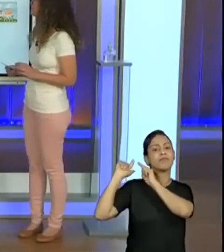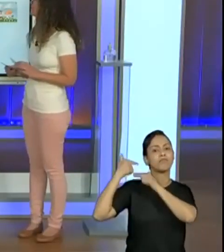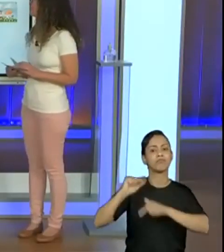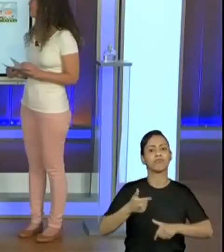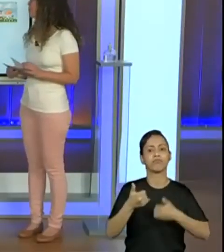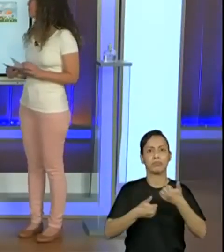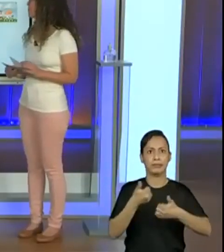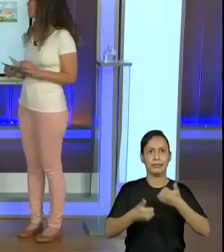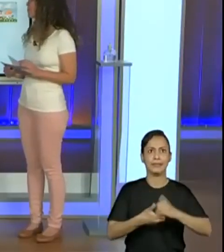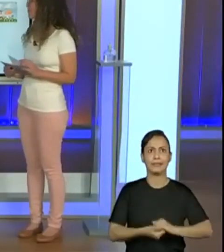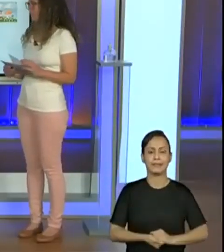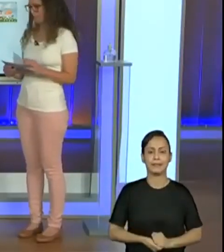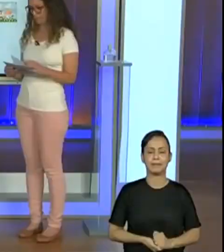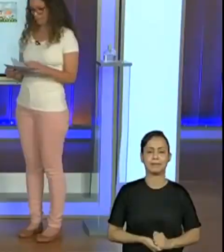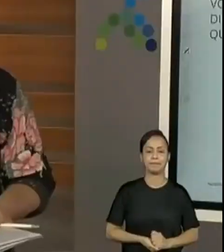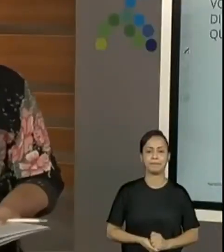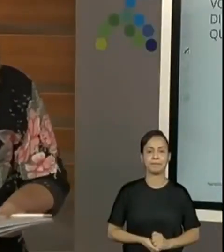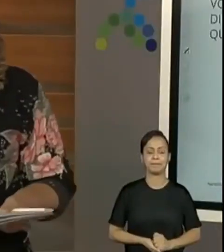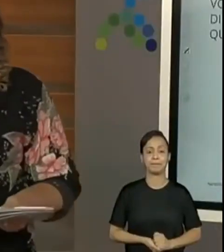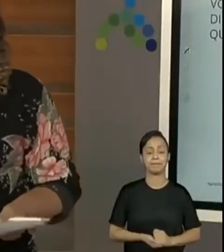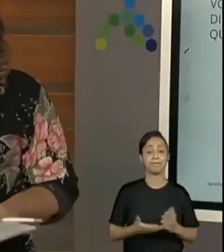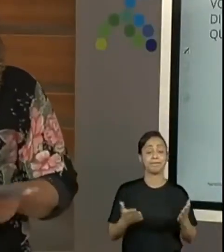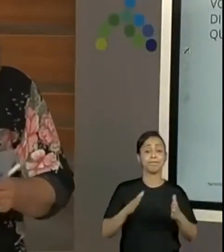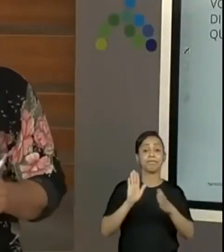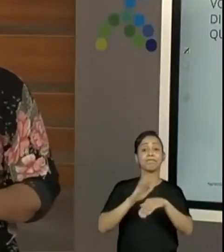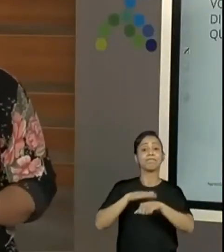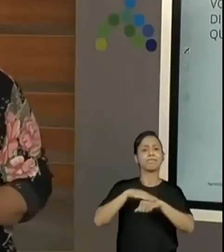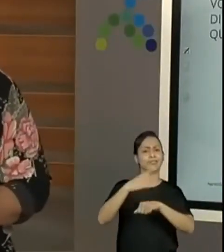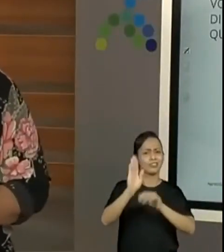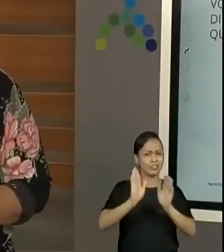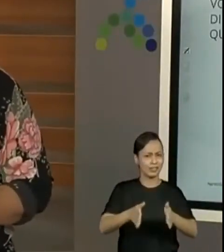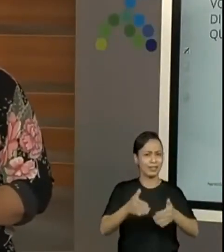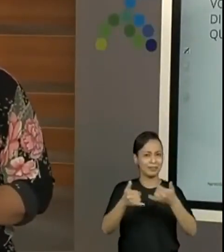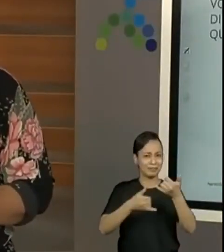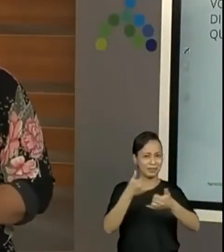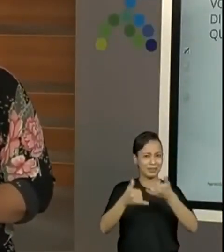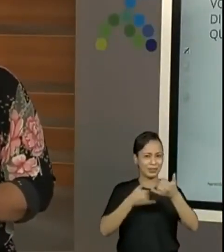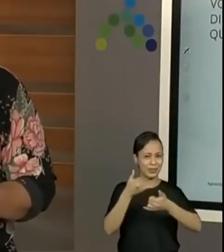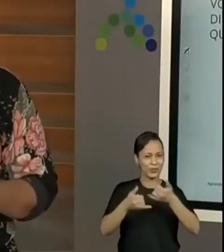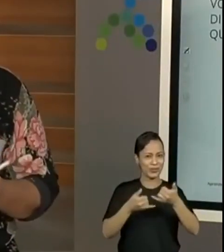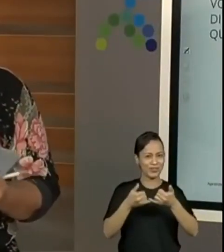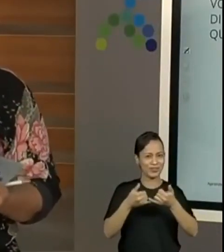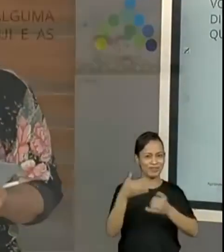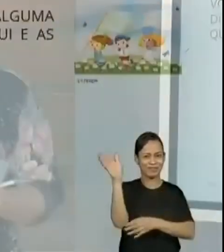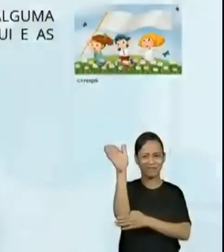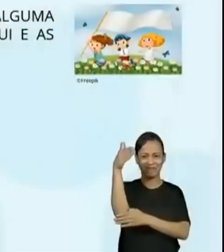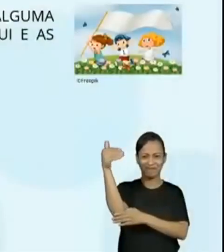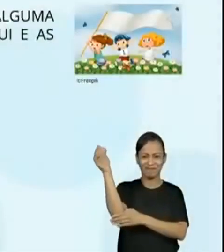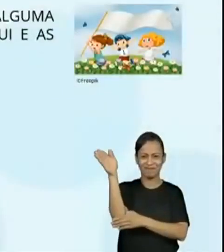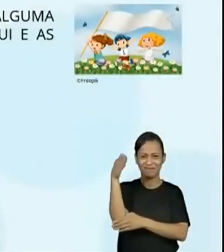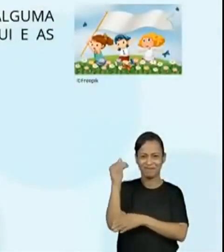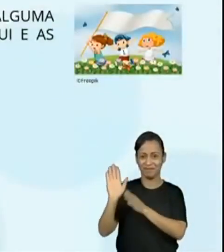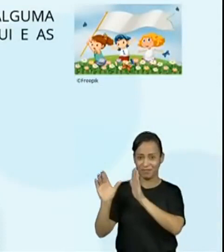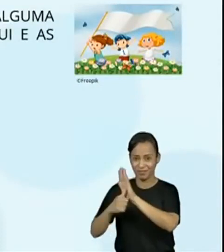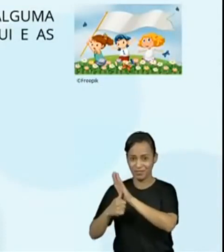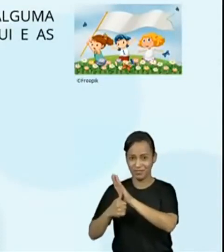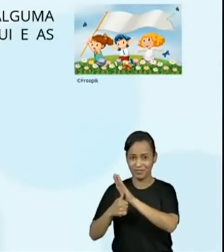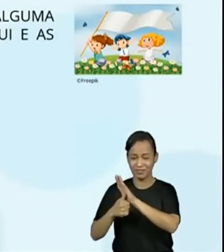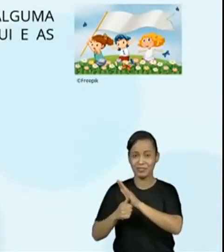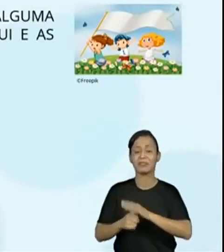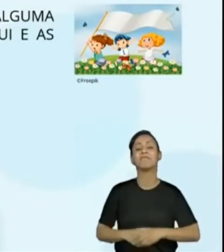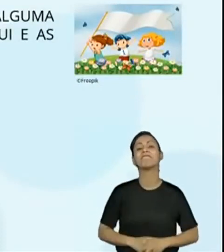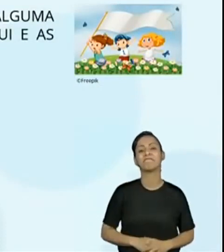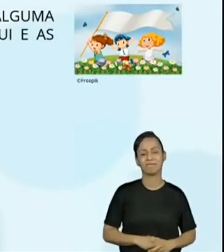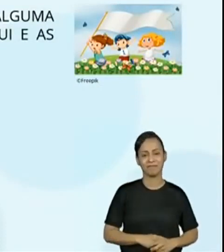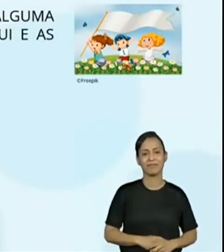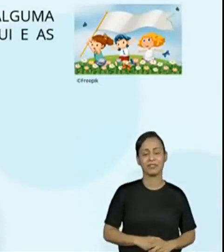voltamos. Você que já brincou de pique-bandeira, tem alguma coisa diferente